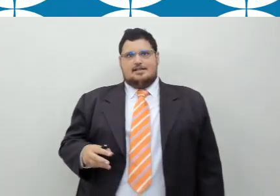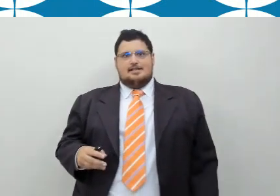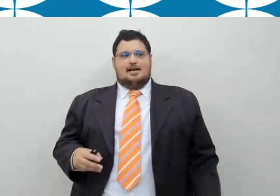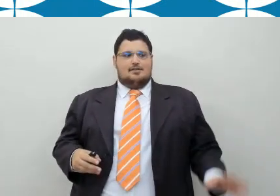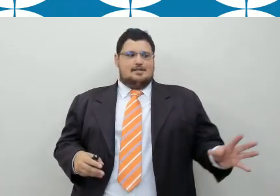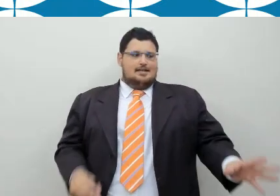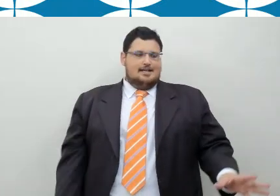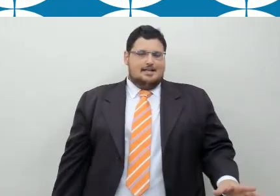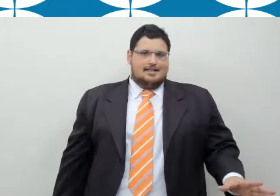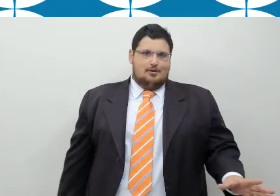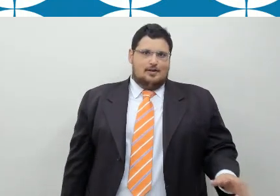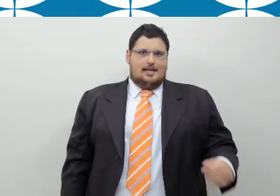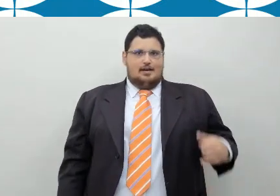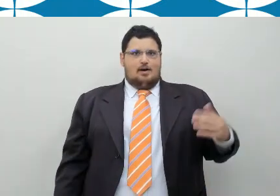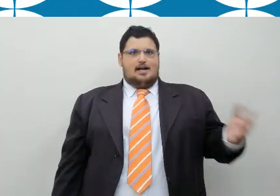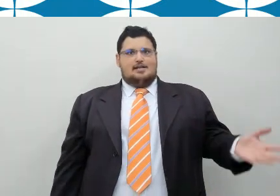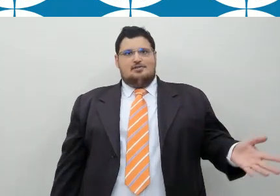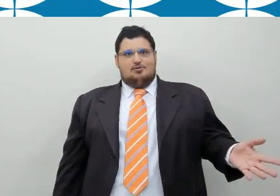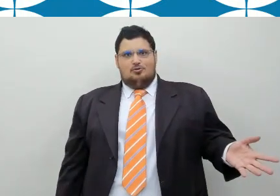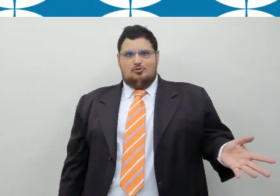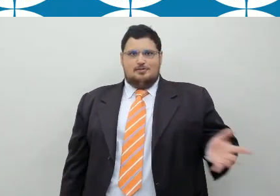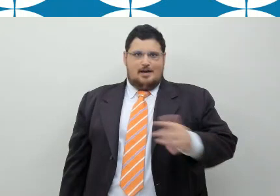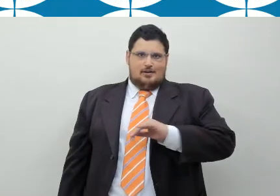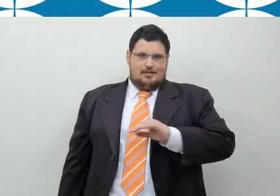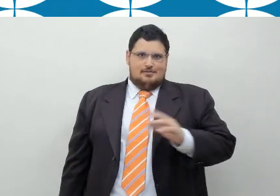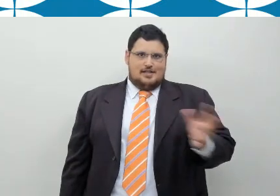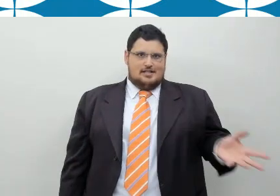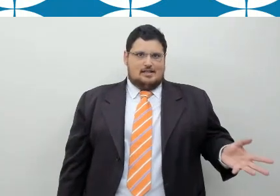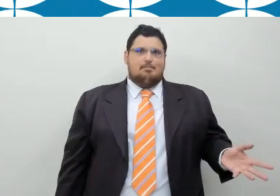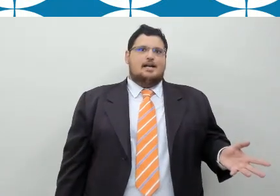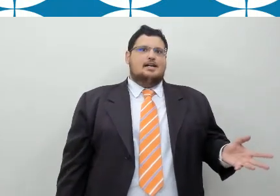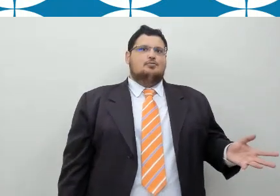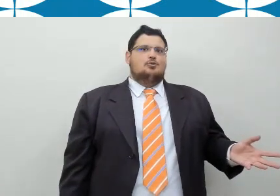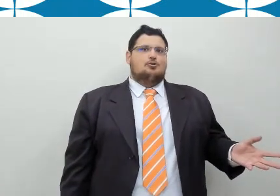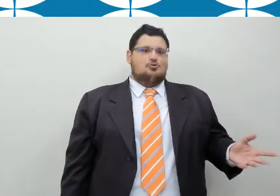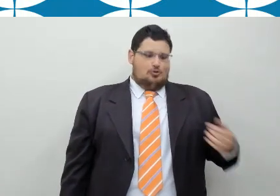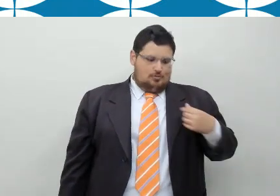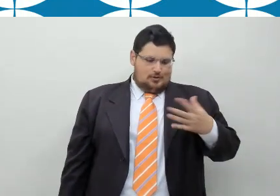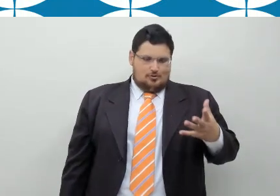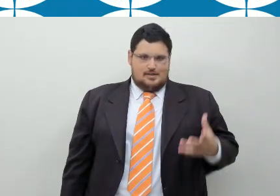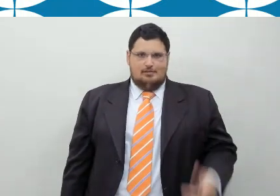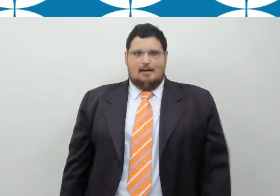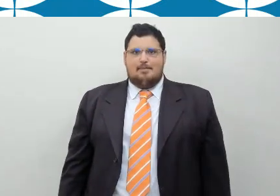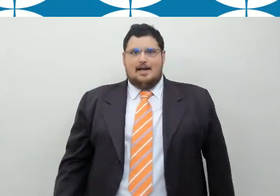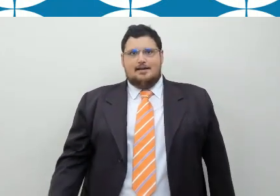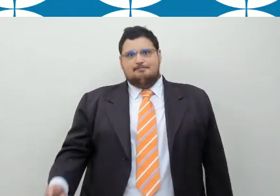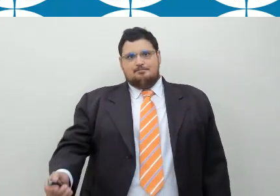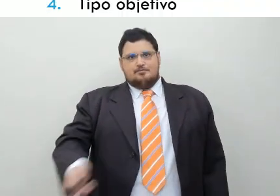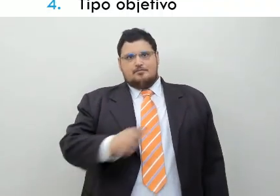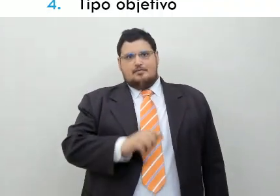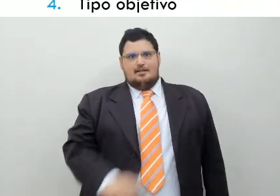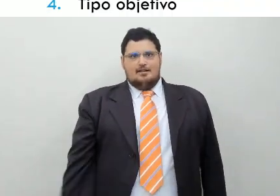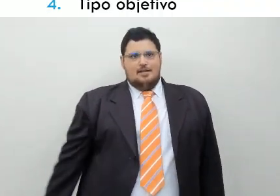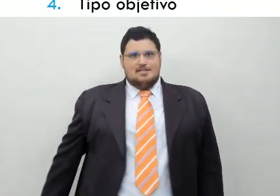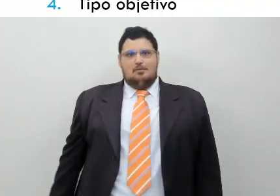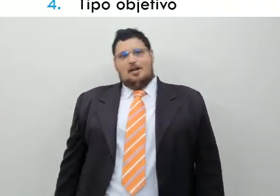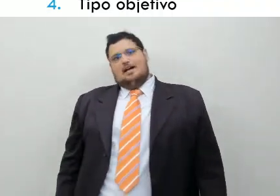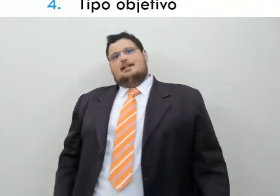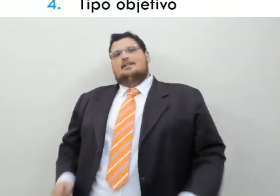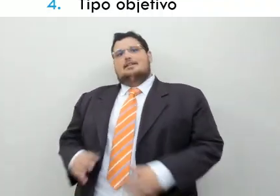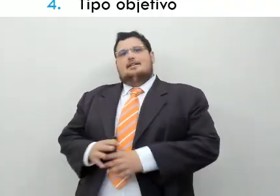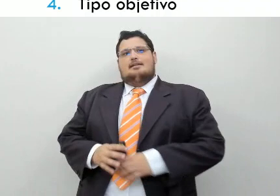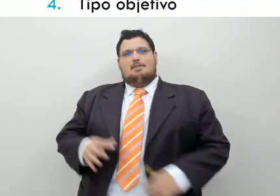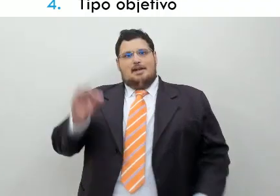gravar essas aulas. Então, liguei o ar aqui do estúdio, espero que não esteja atrapalhando muito o som, porque eu estou sem o lapela. Mas vamos